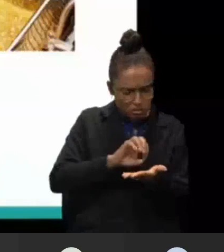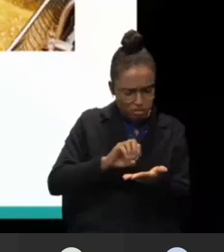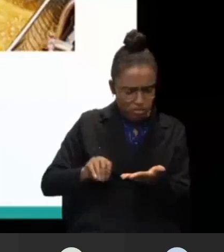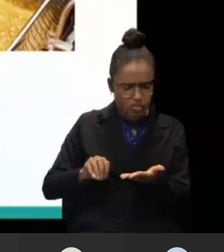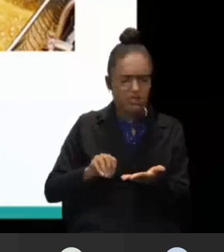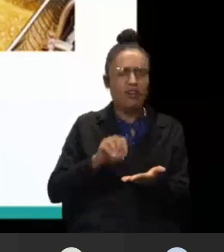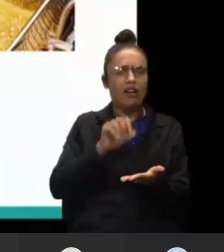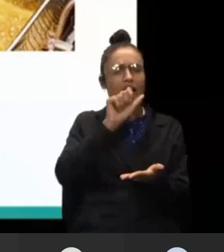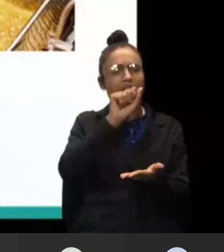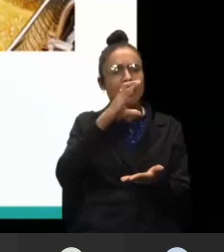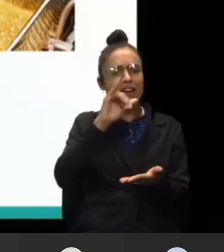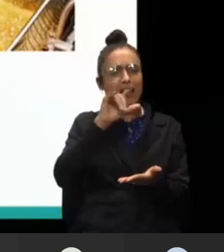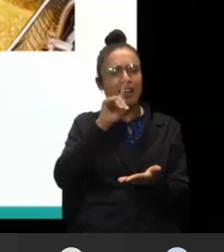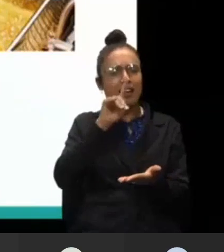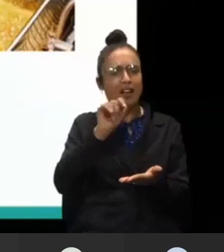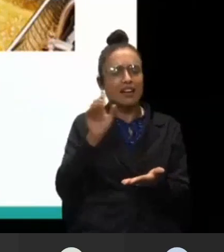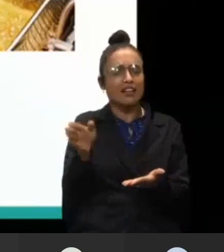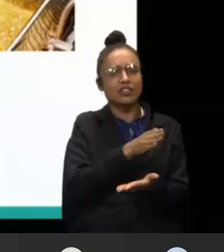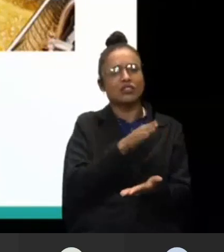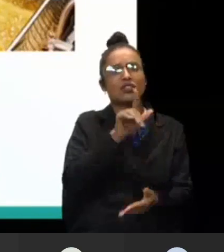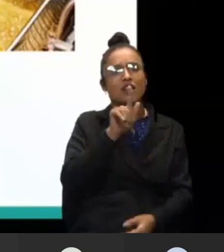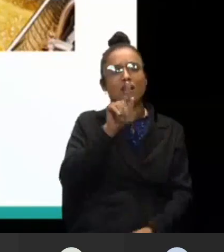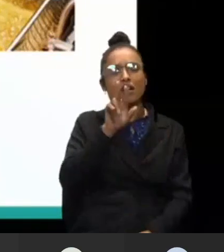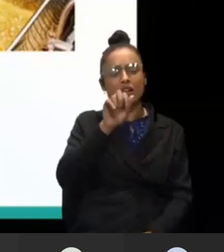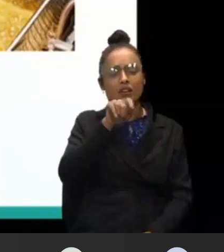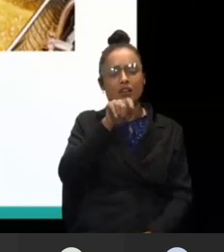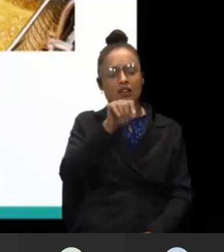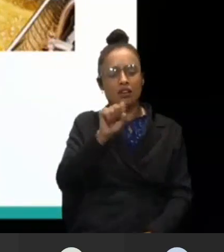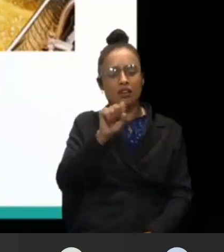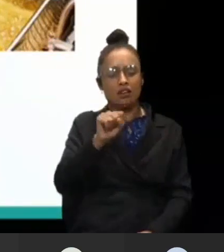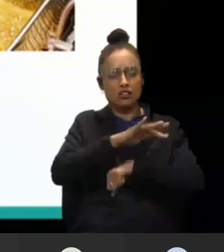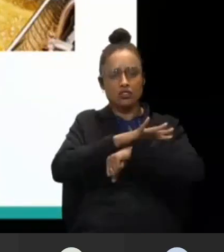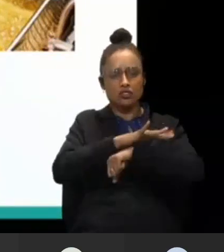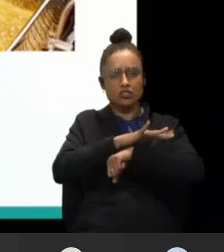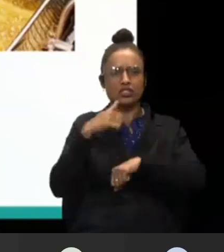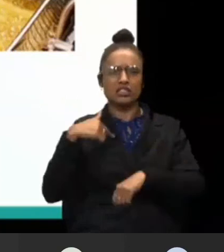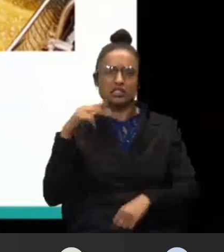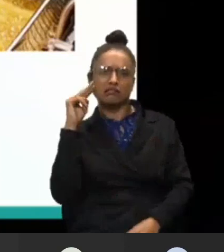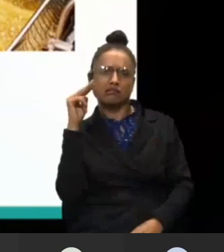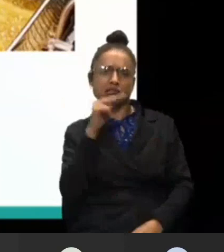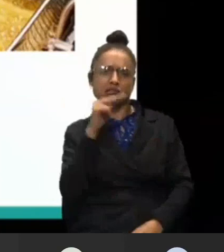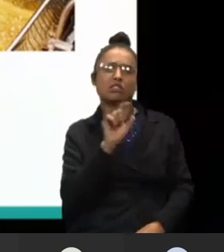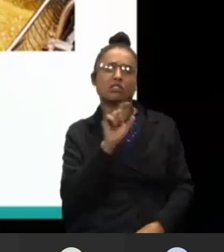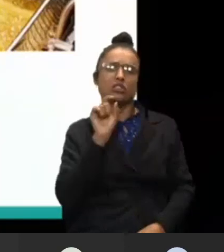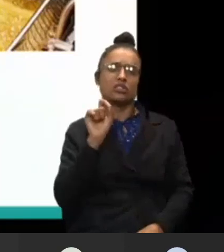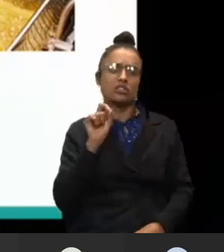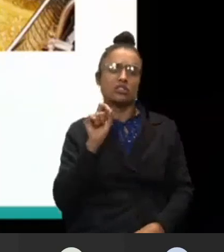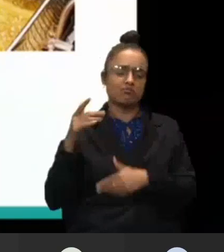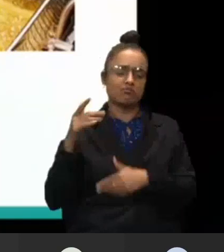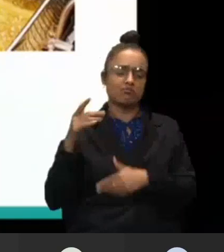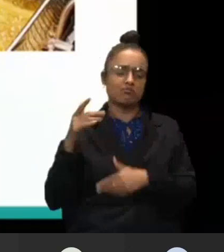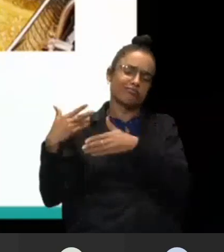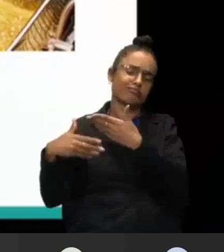de fritura desse ácido graxo, então olha aqui, conforme o tempo de fritura desse ácido graxo,